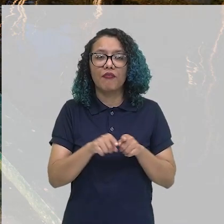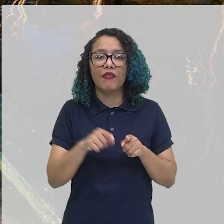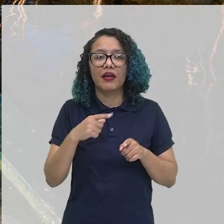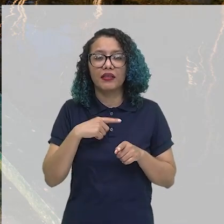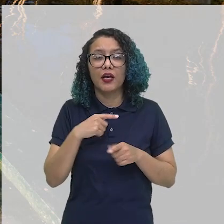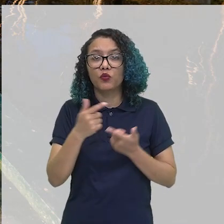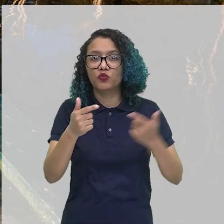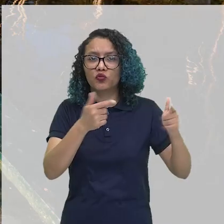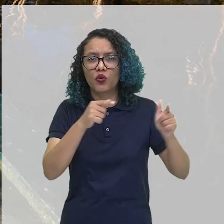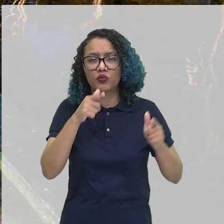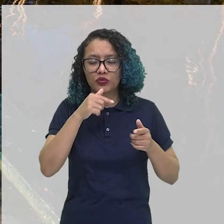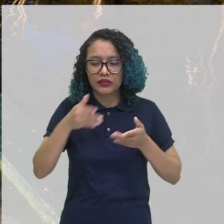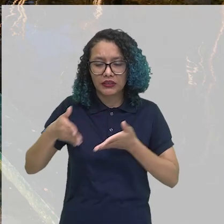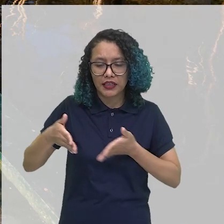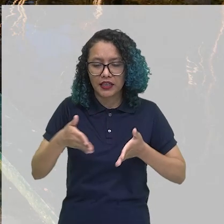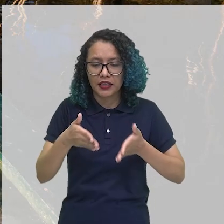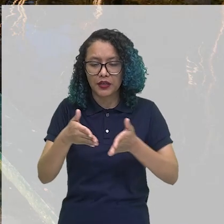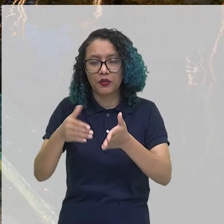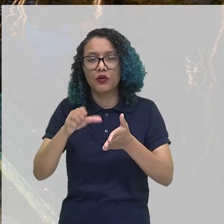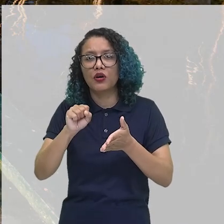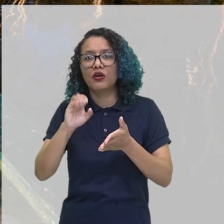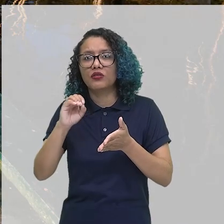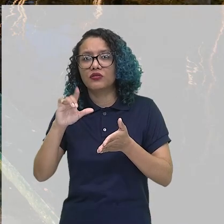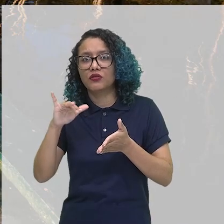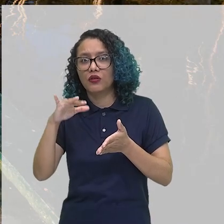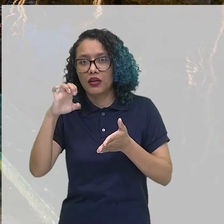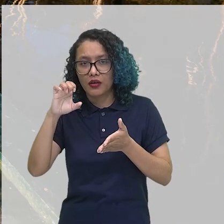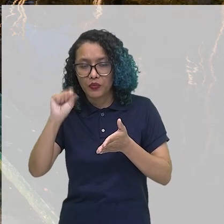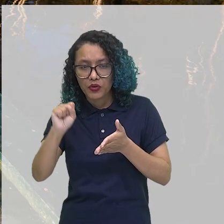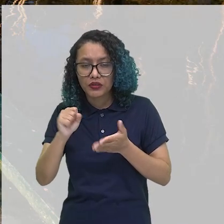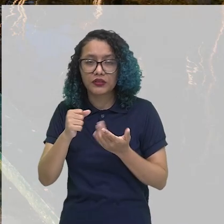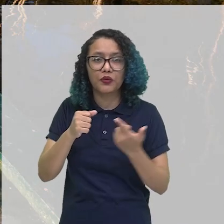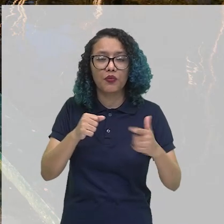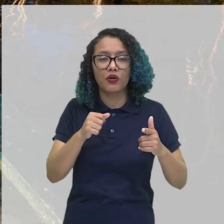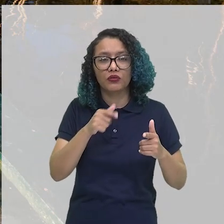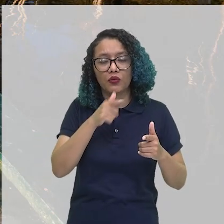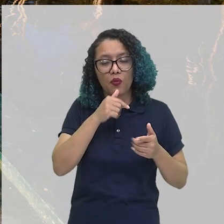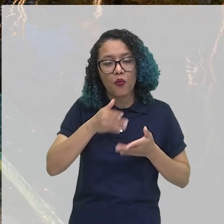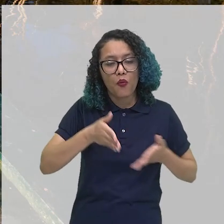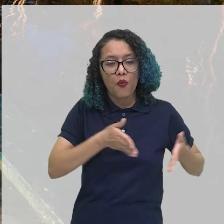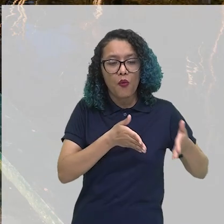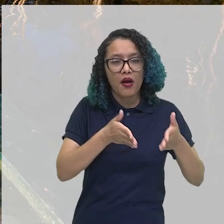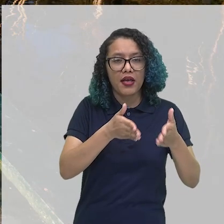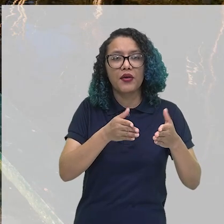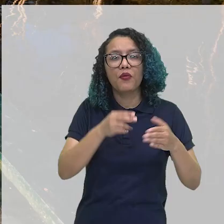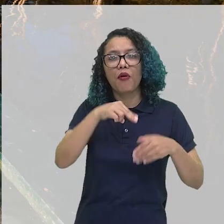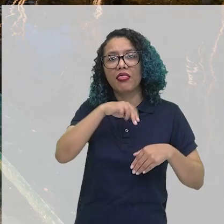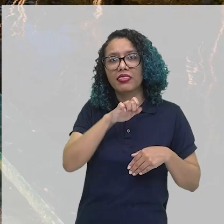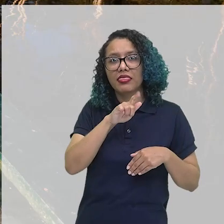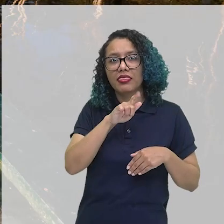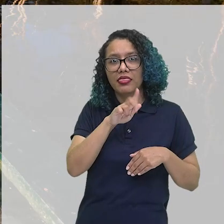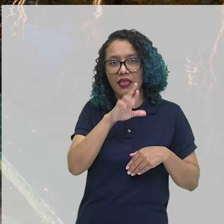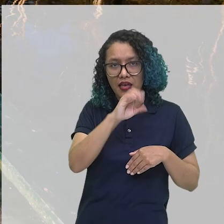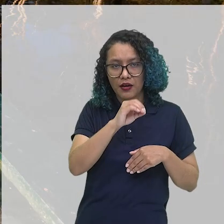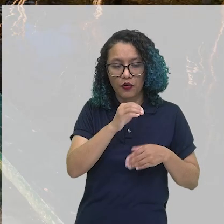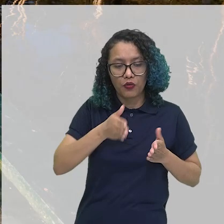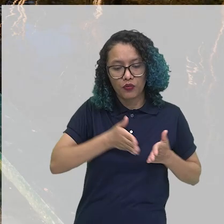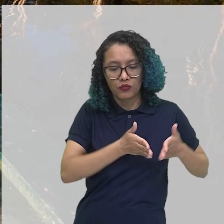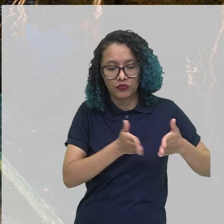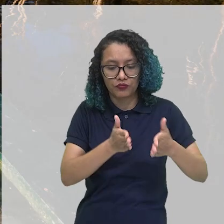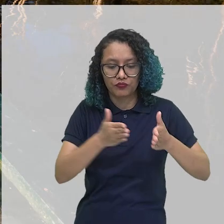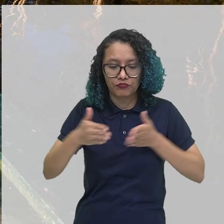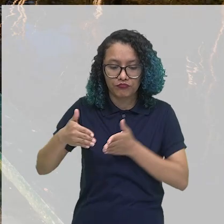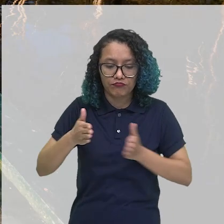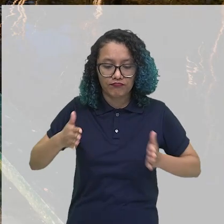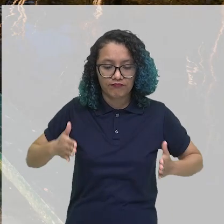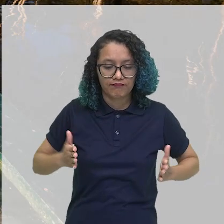dos nossos rios Solimões e o nosso belíssimo Rio Negro. Então eu te